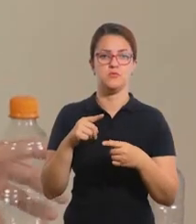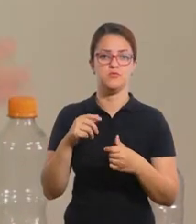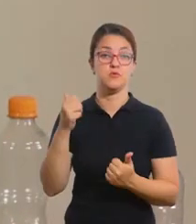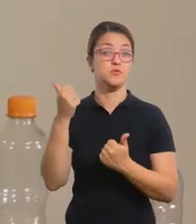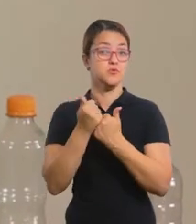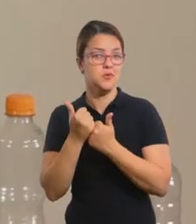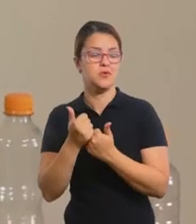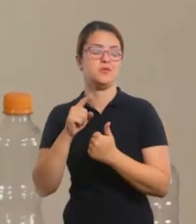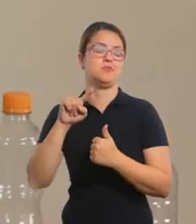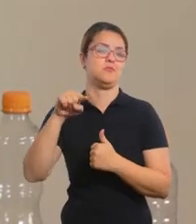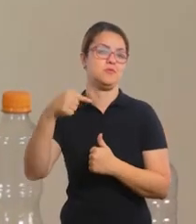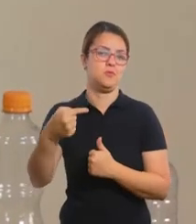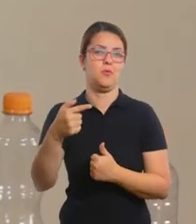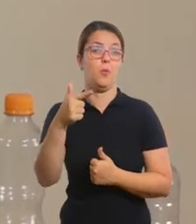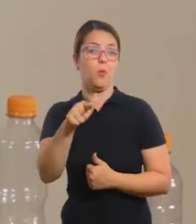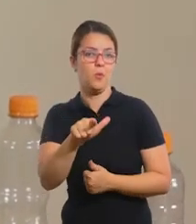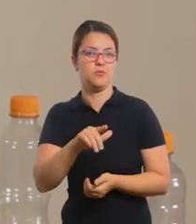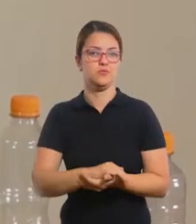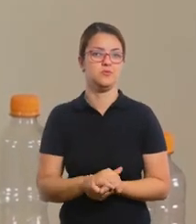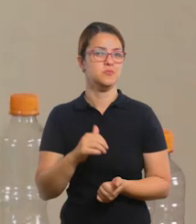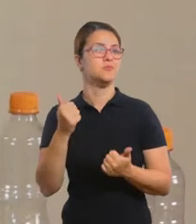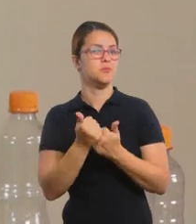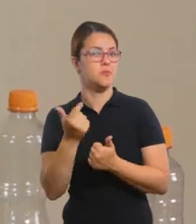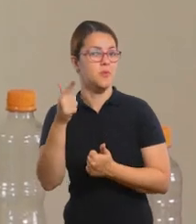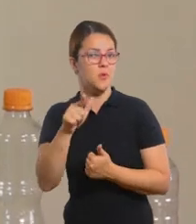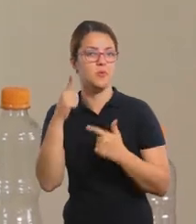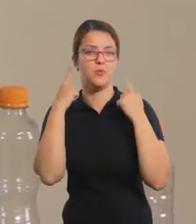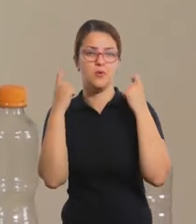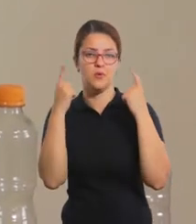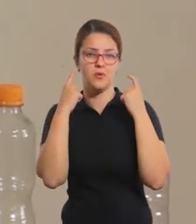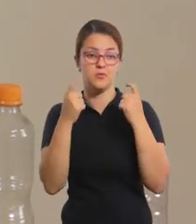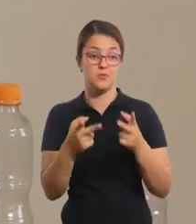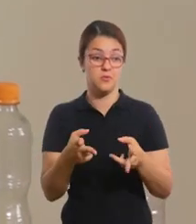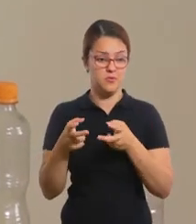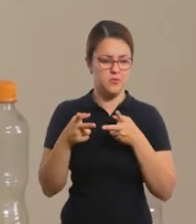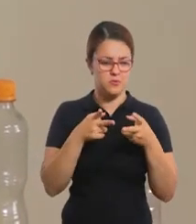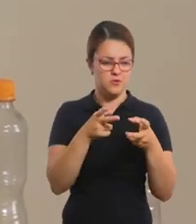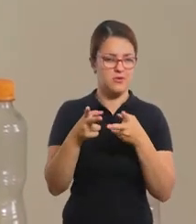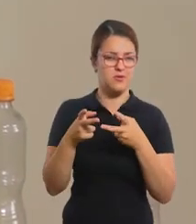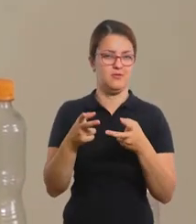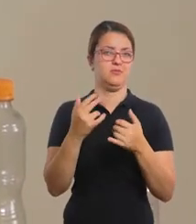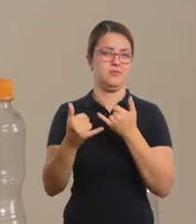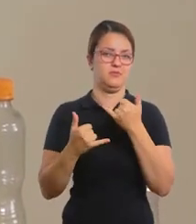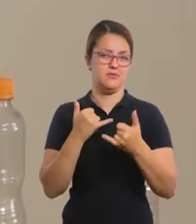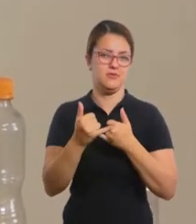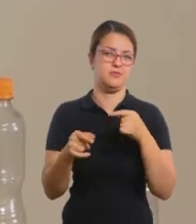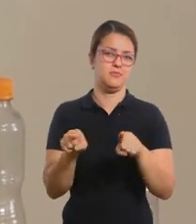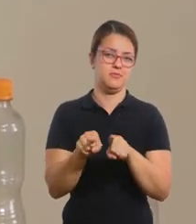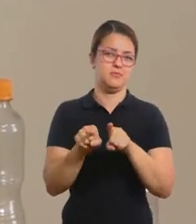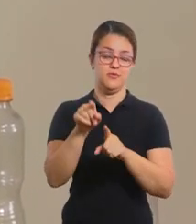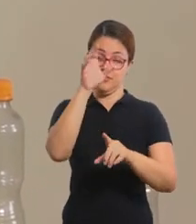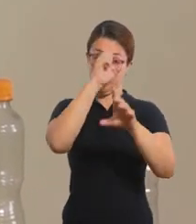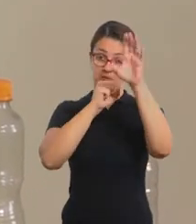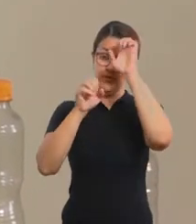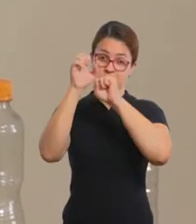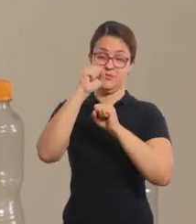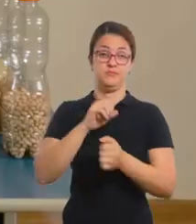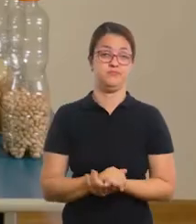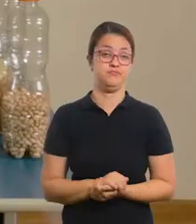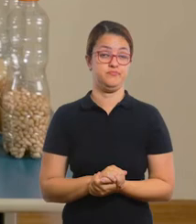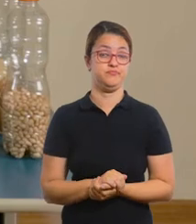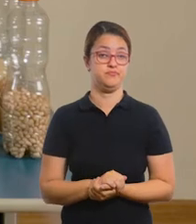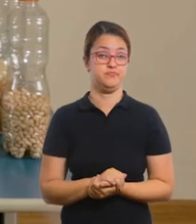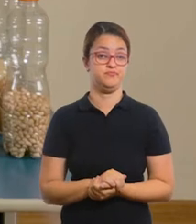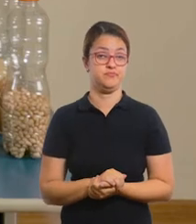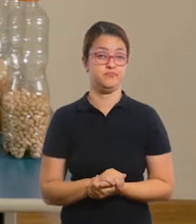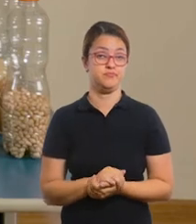vocês vão experimentando e percebendo os sons e os ritmos que você precisa fazer. Ao mesmo tempo que a criança vai estar se divertindo, ela também vai aprender.